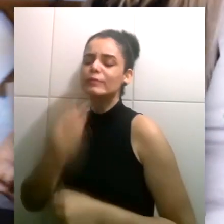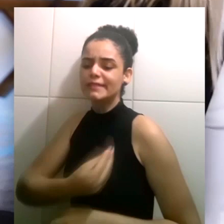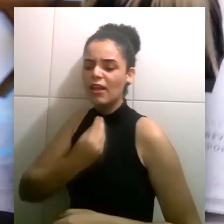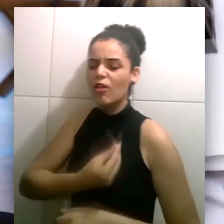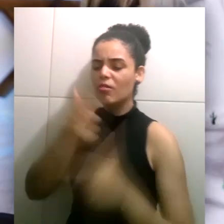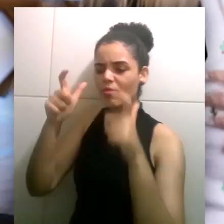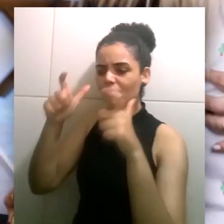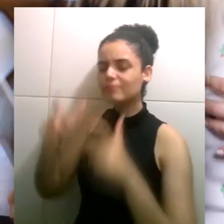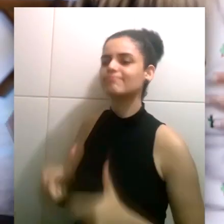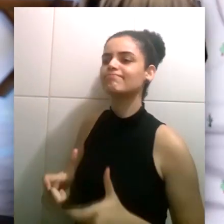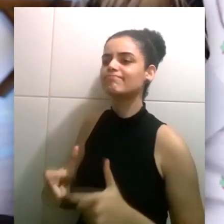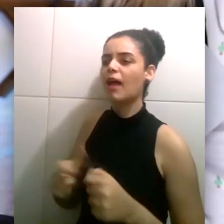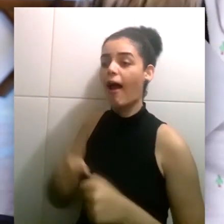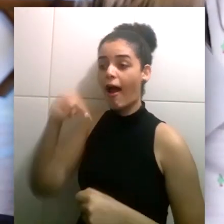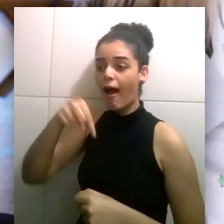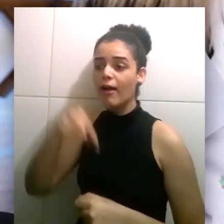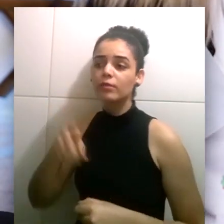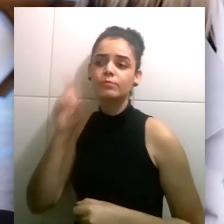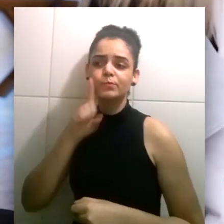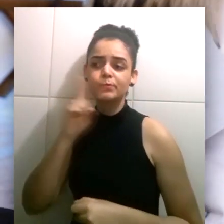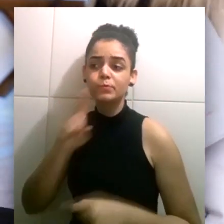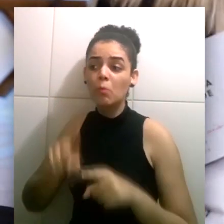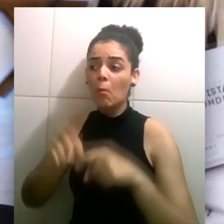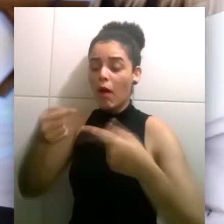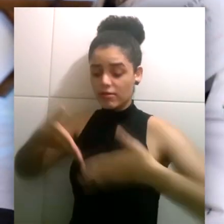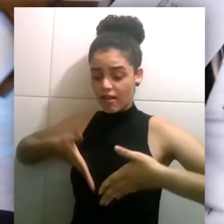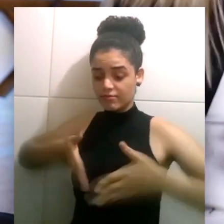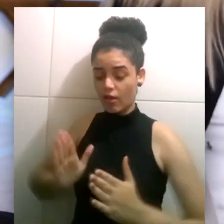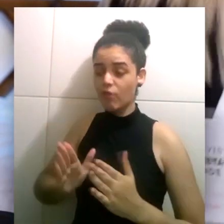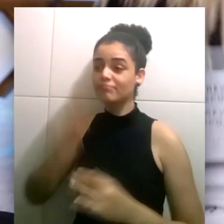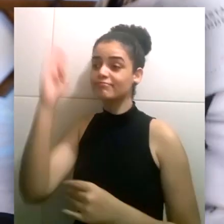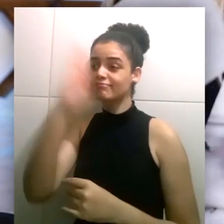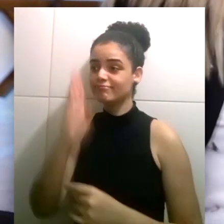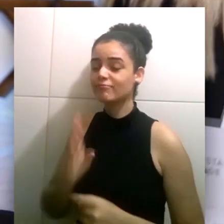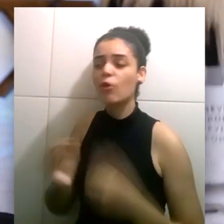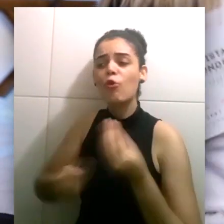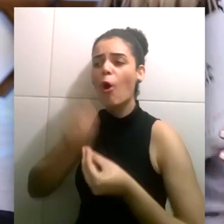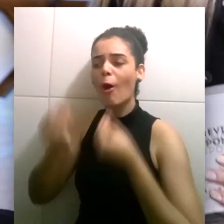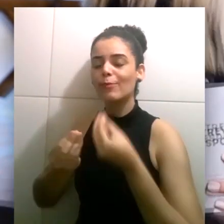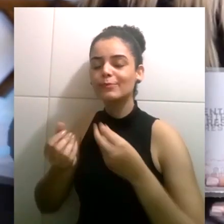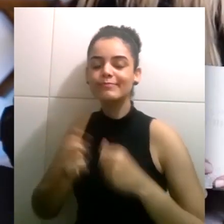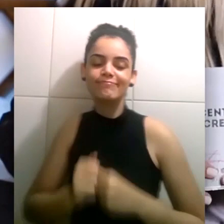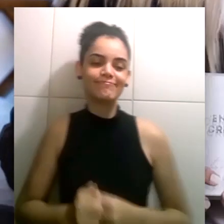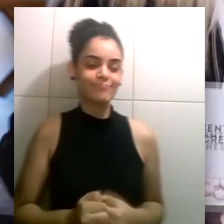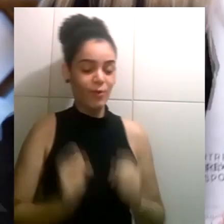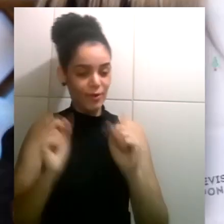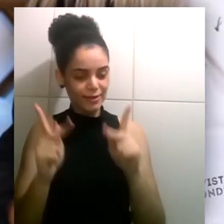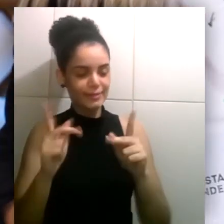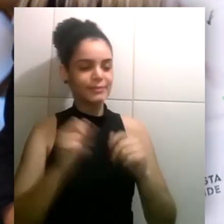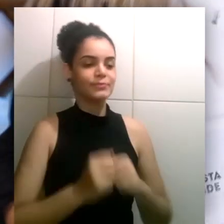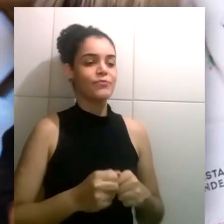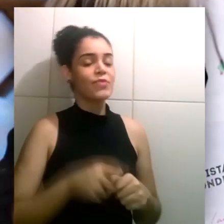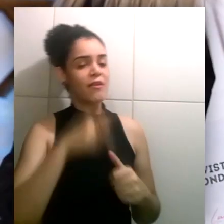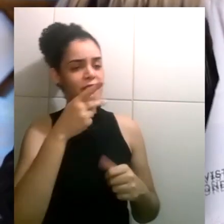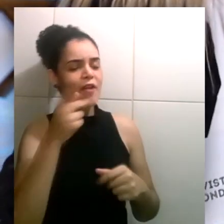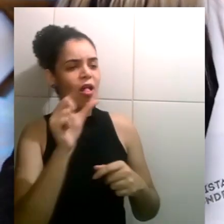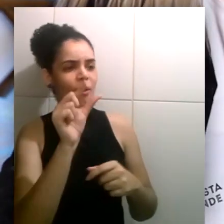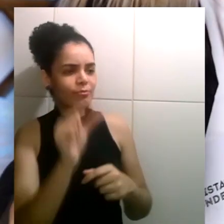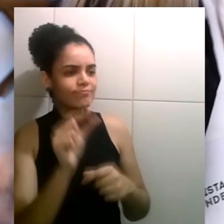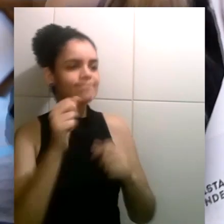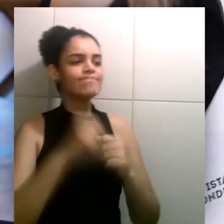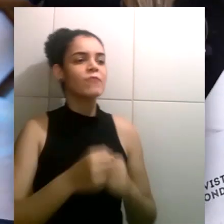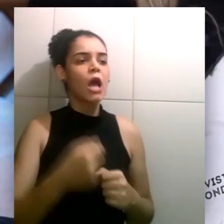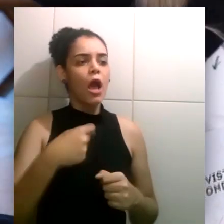Raquel vem? De onde a Raquel mora aqui nos Estados Unidos, mas nasceu no Brasil? Como é que é essa Aham. questão aí? Ok, então eu vou contar um